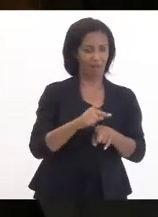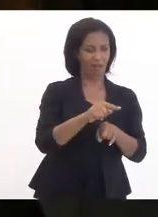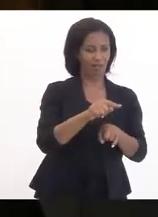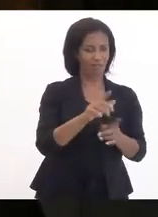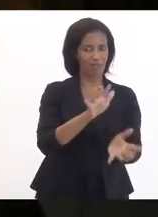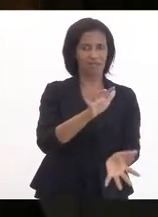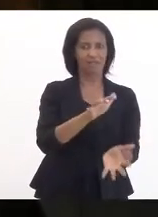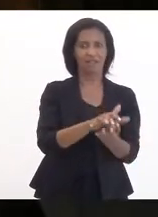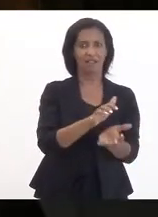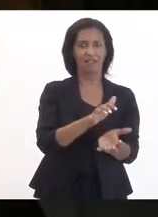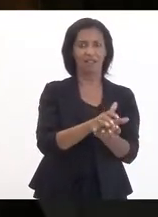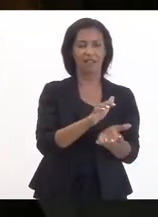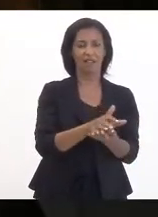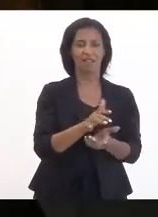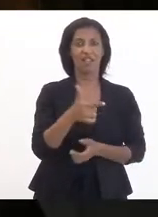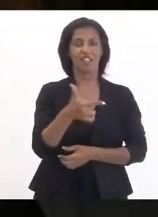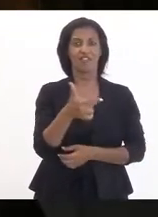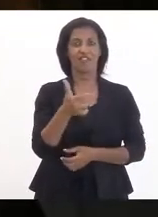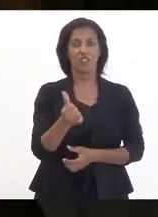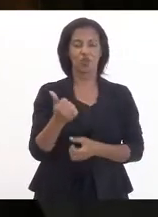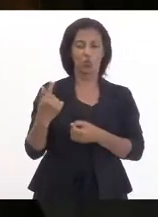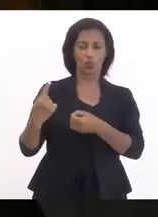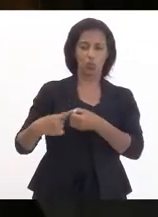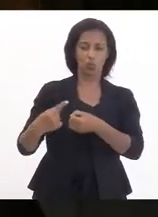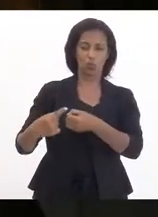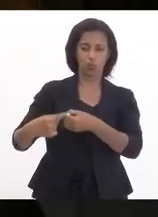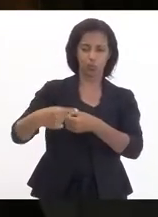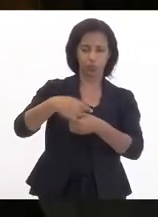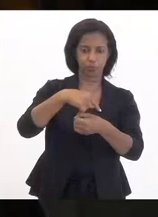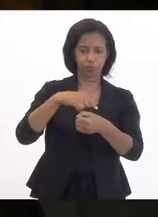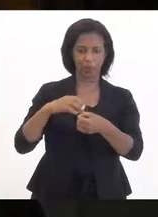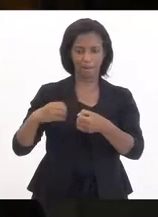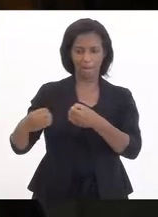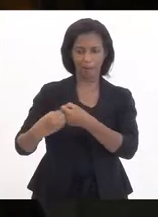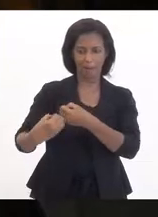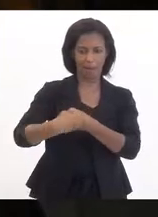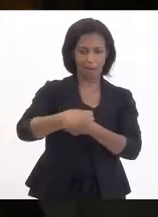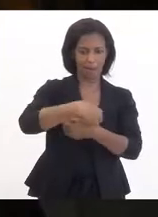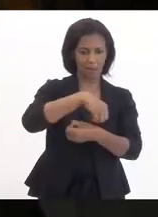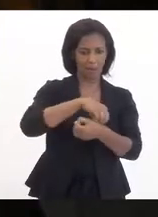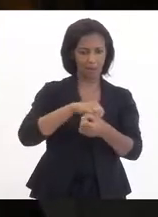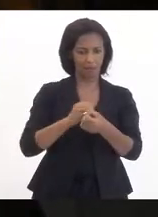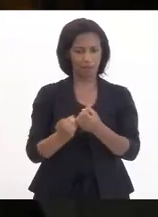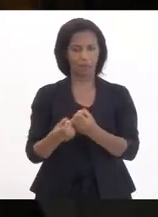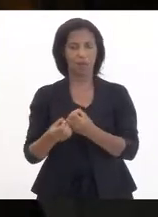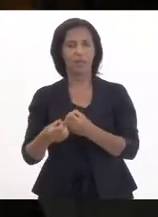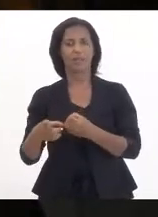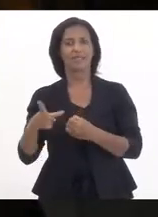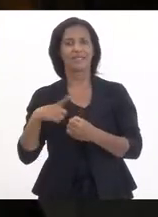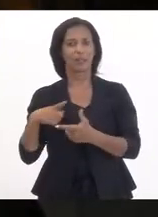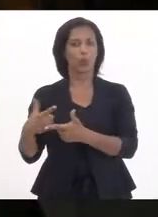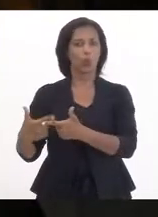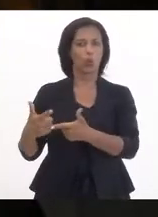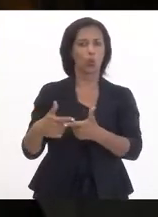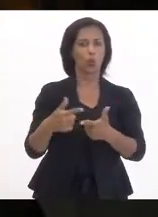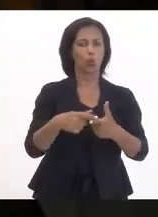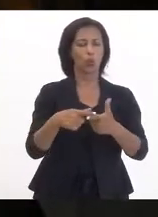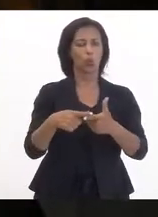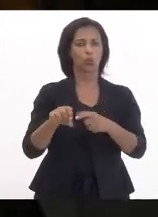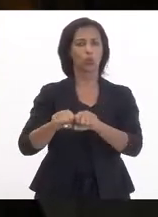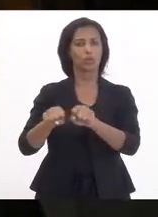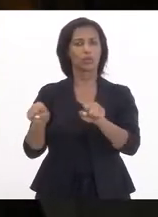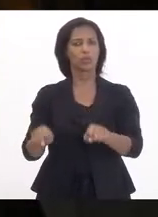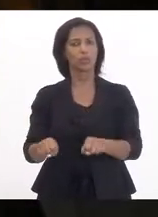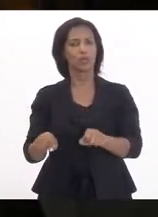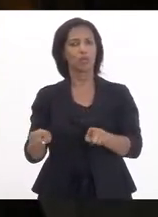né, e 21 municípios que têm seus sistemas deficitários que também